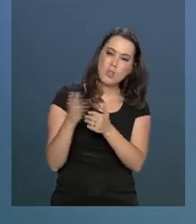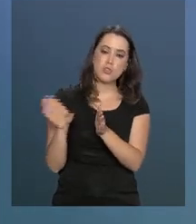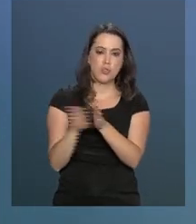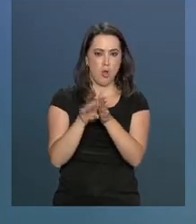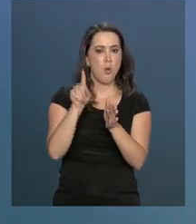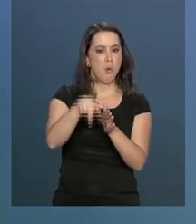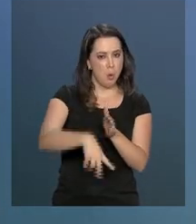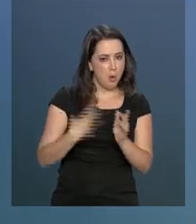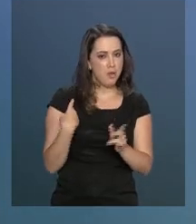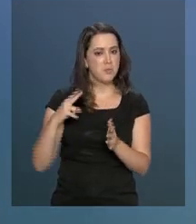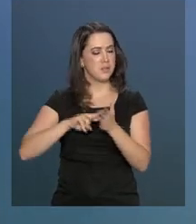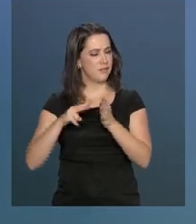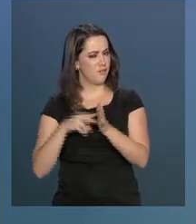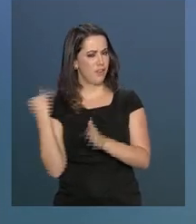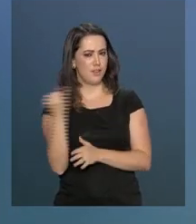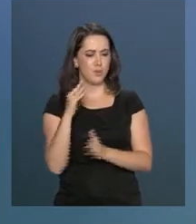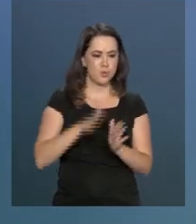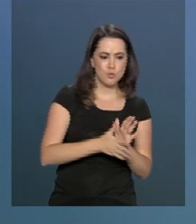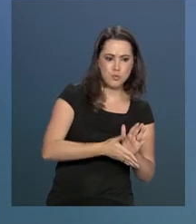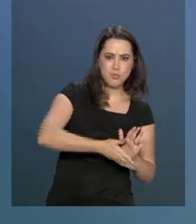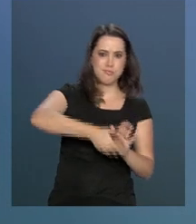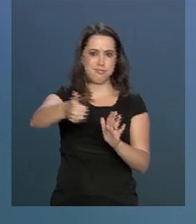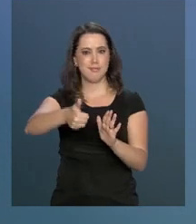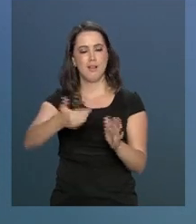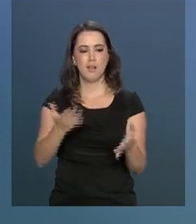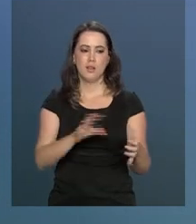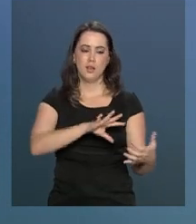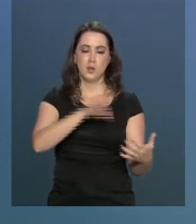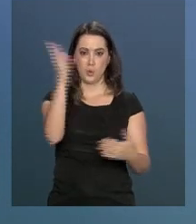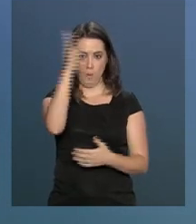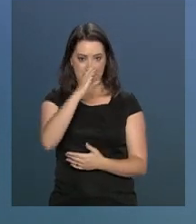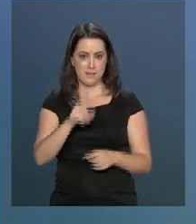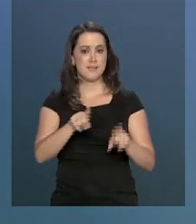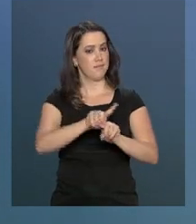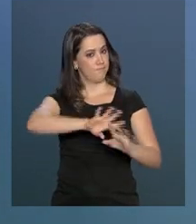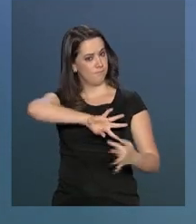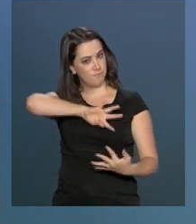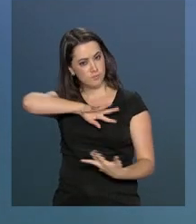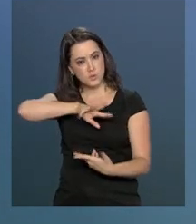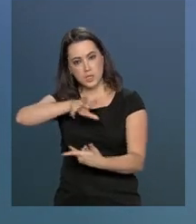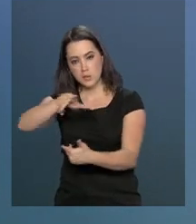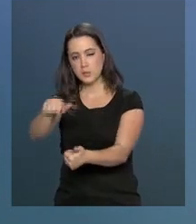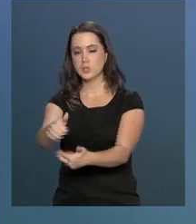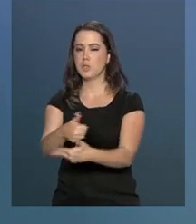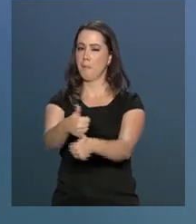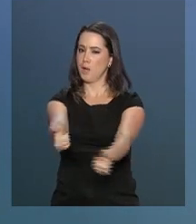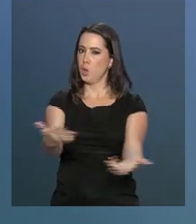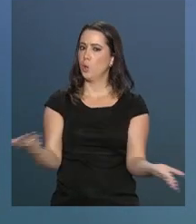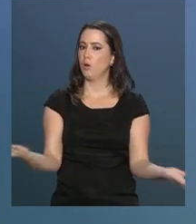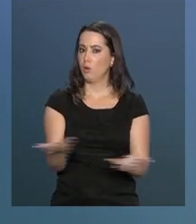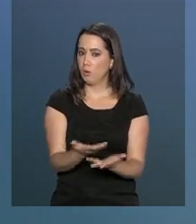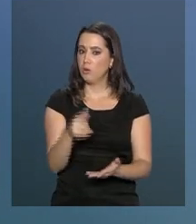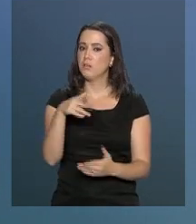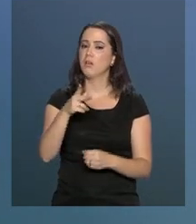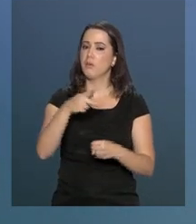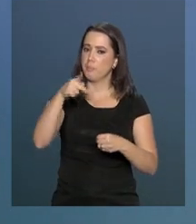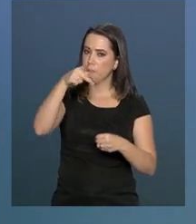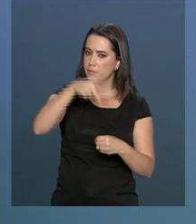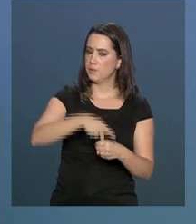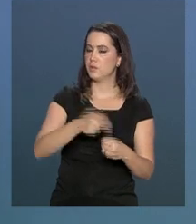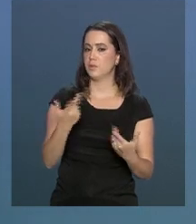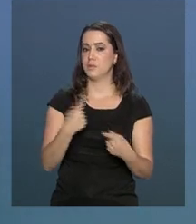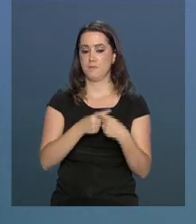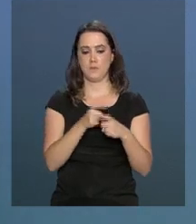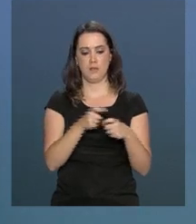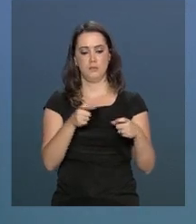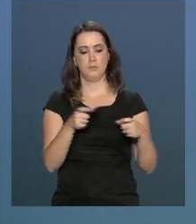significação extraordinária no cenário nacional e no cenário internacional especialmente agora ela ampla modernização